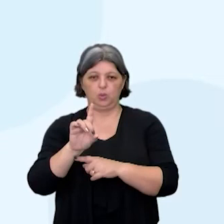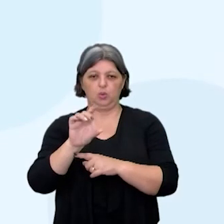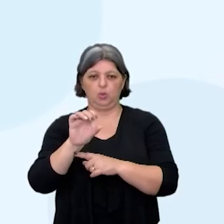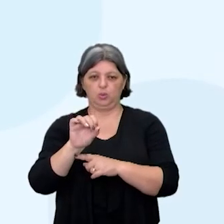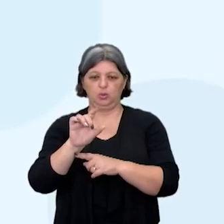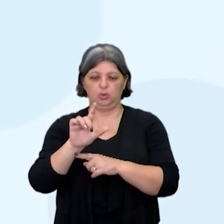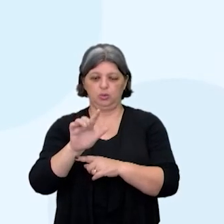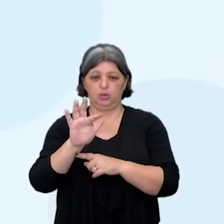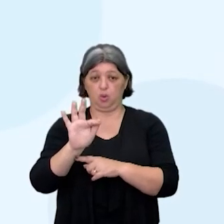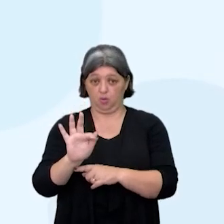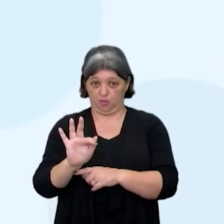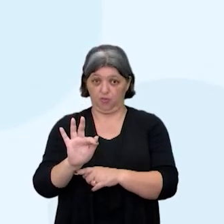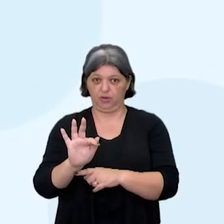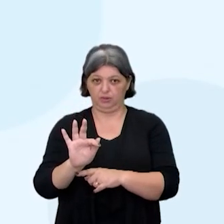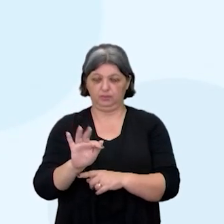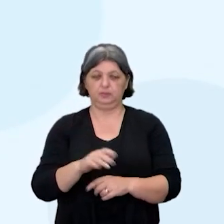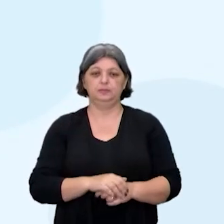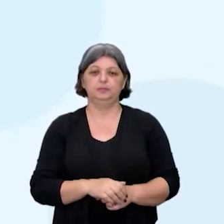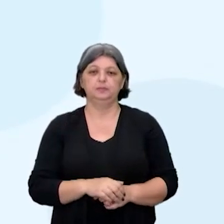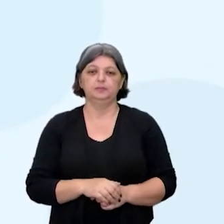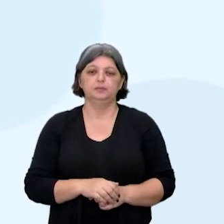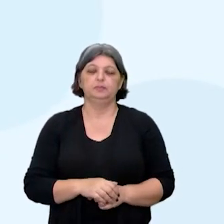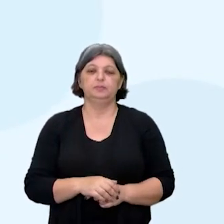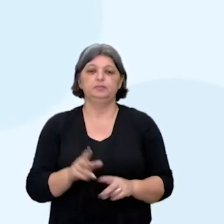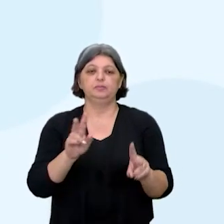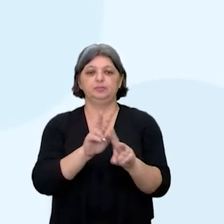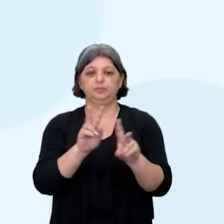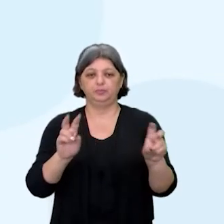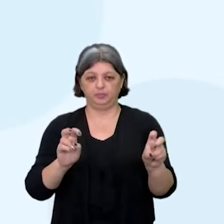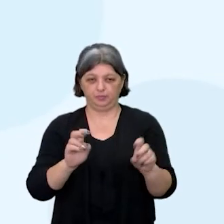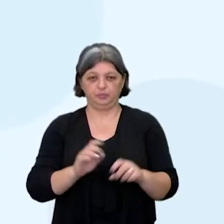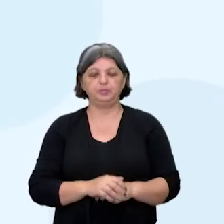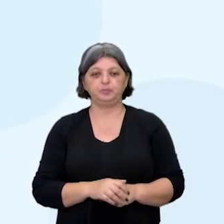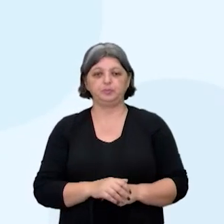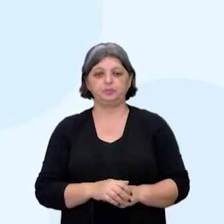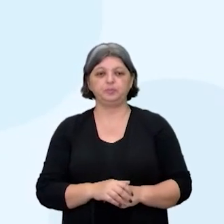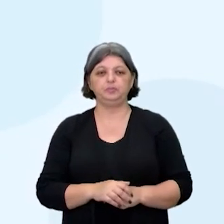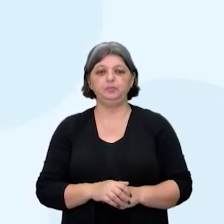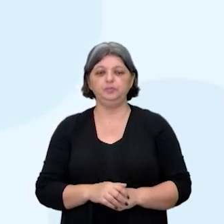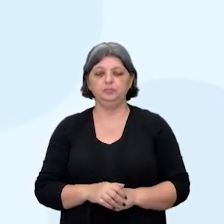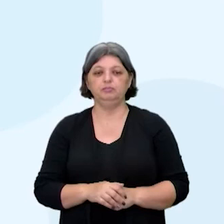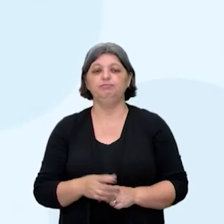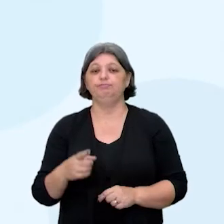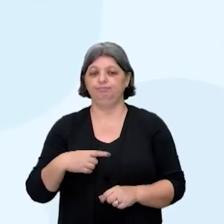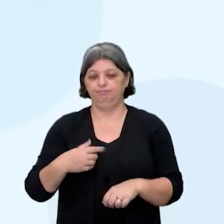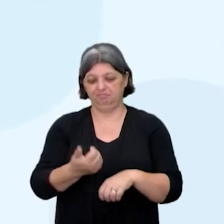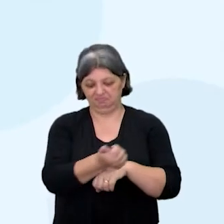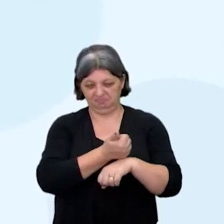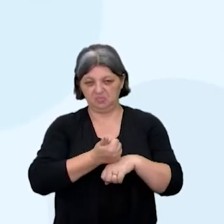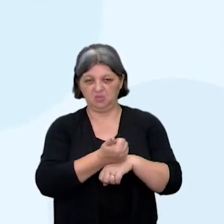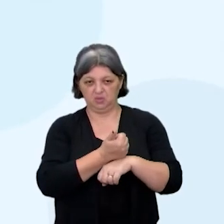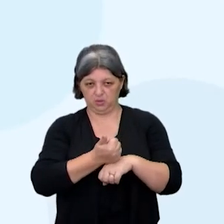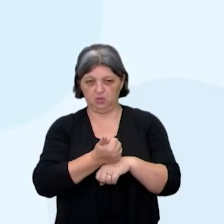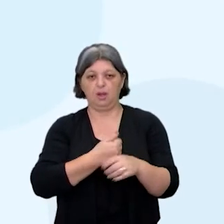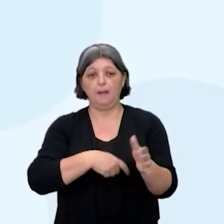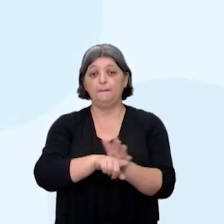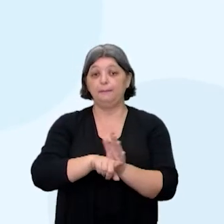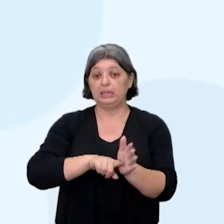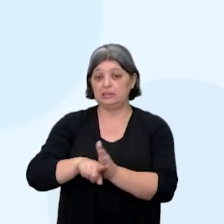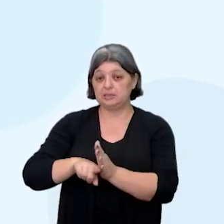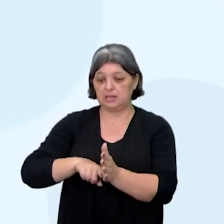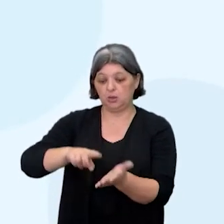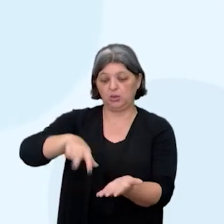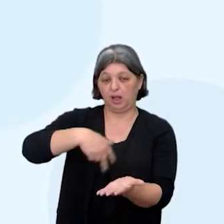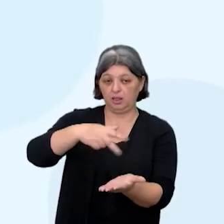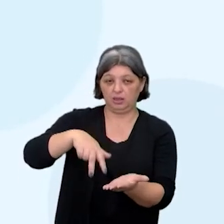nominho dele, mas é Laban, nós usamos mais esse termo, o nome dele aí, o sobrenome. Laban, então, que era um coreógrafo e pesquisador,